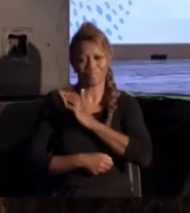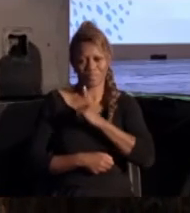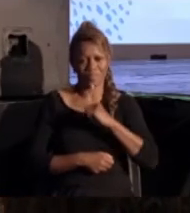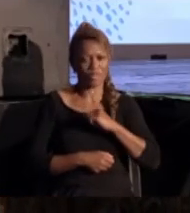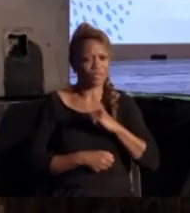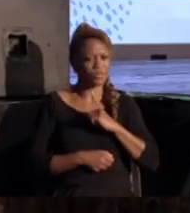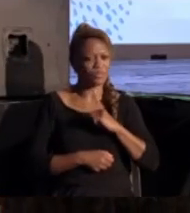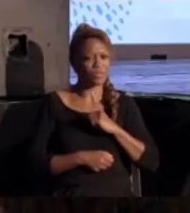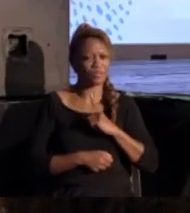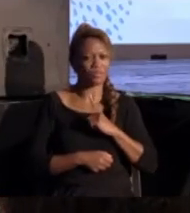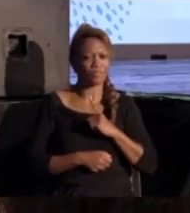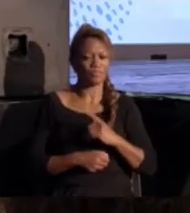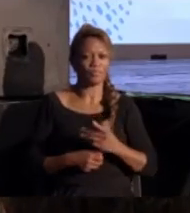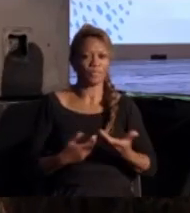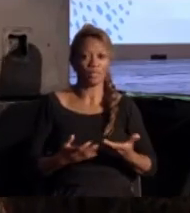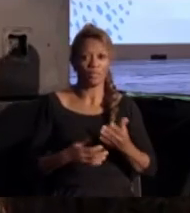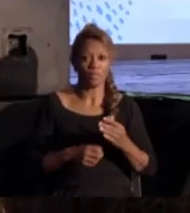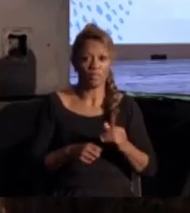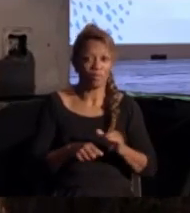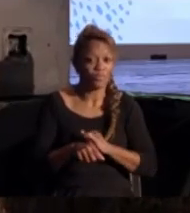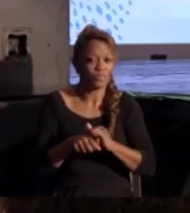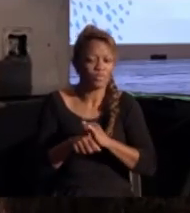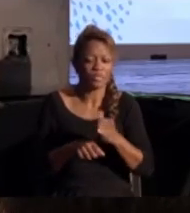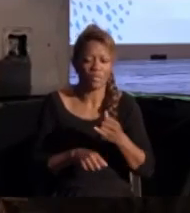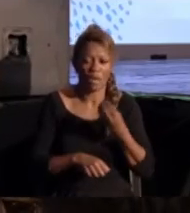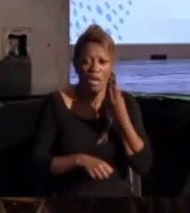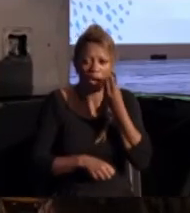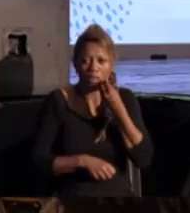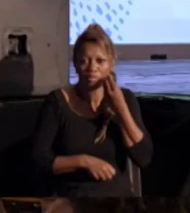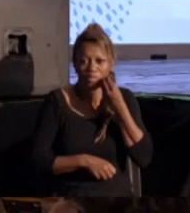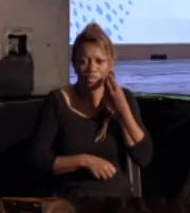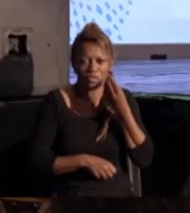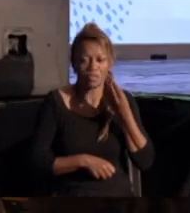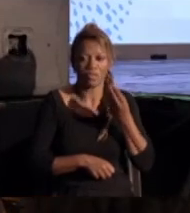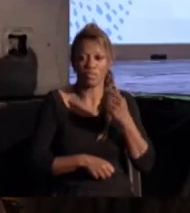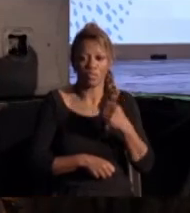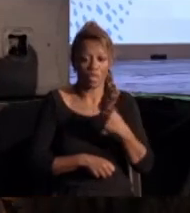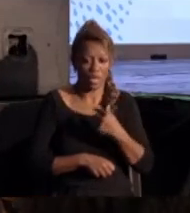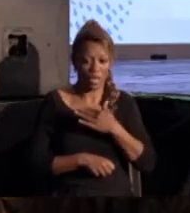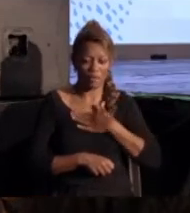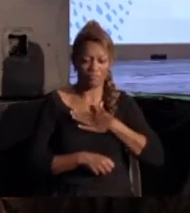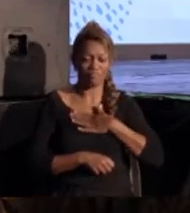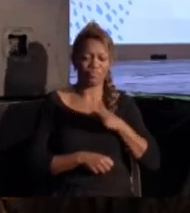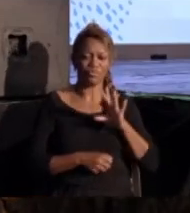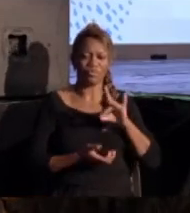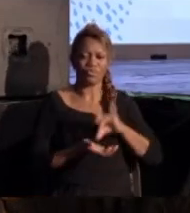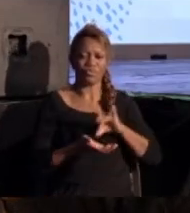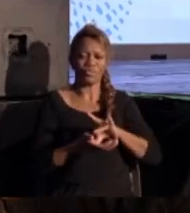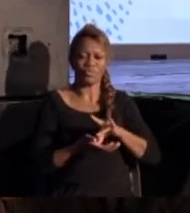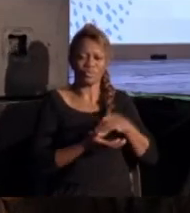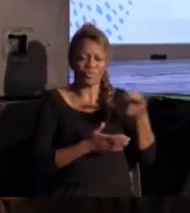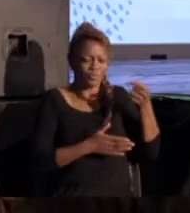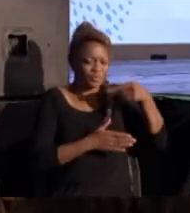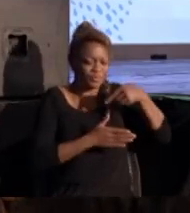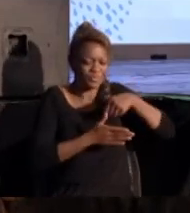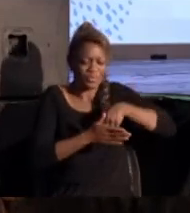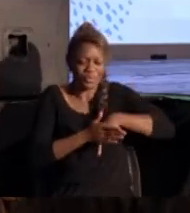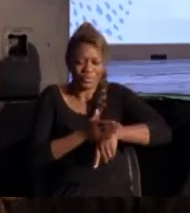racismo estrutural, né? Então, a experiência africana permitiu que eu mergulhasse num outro mundo e que, de um modo ou de